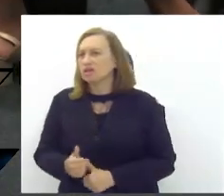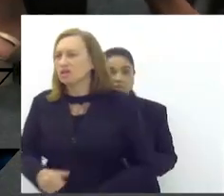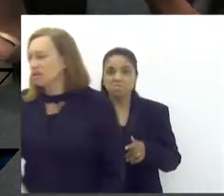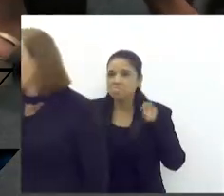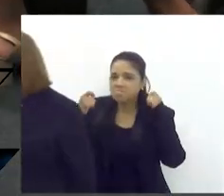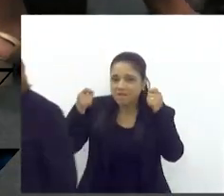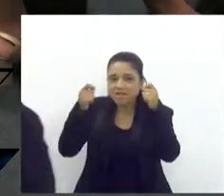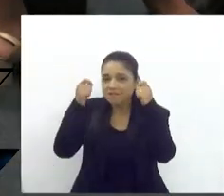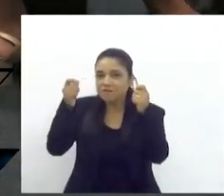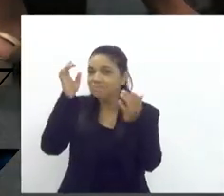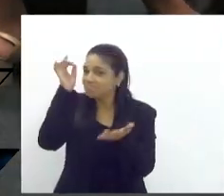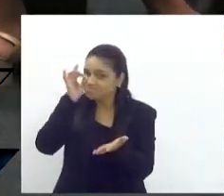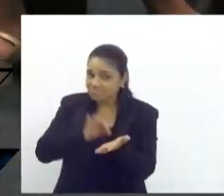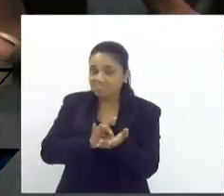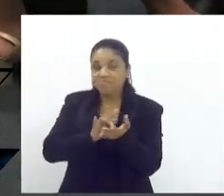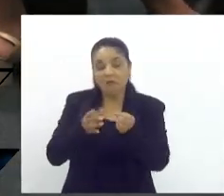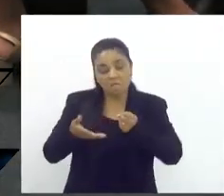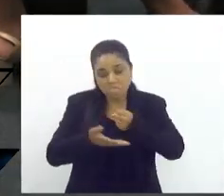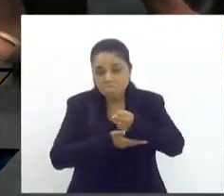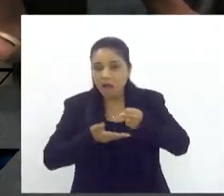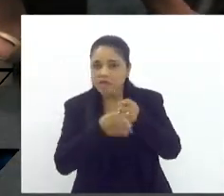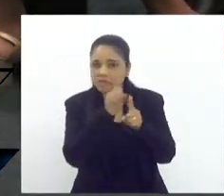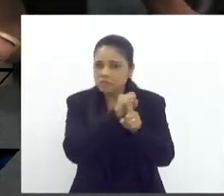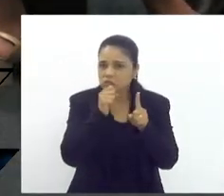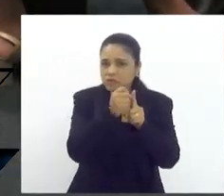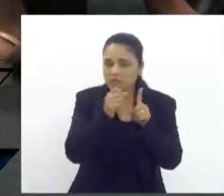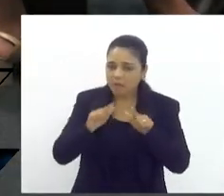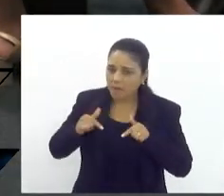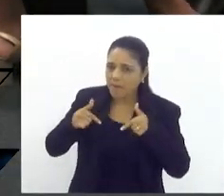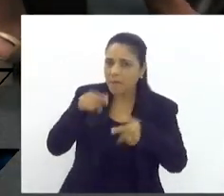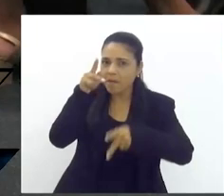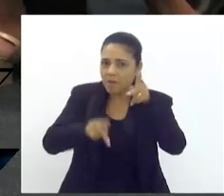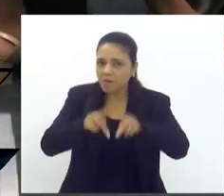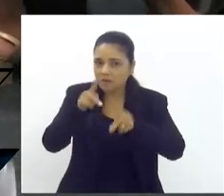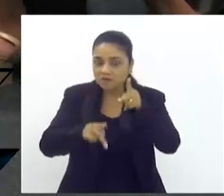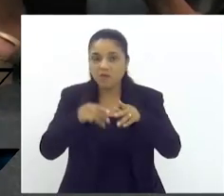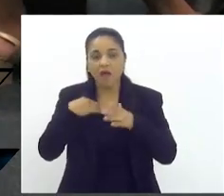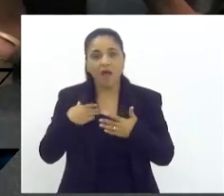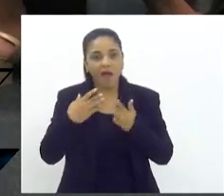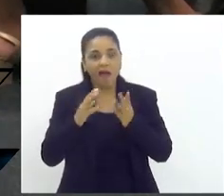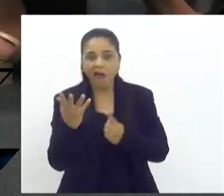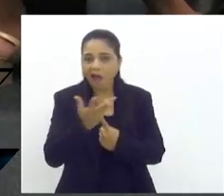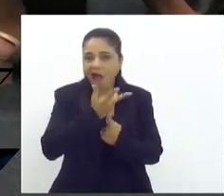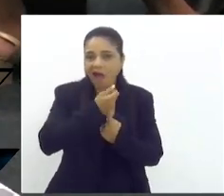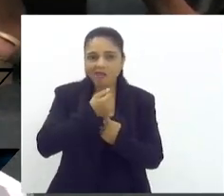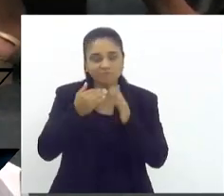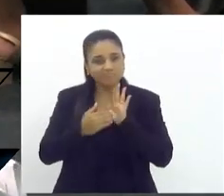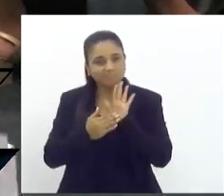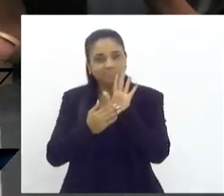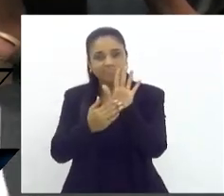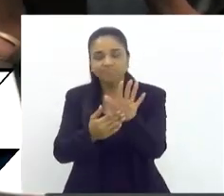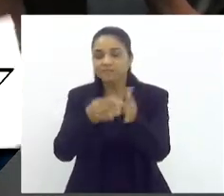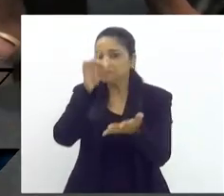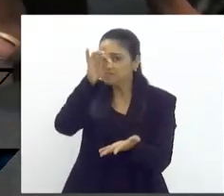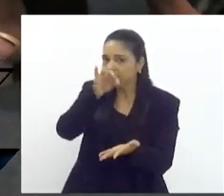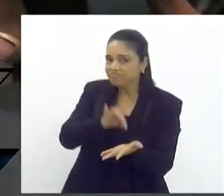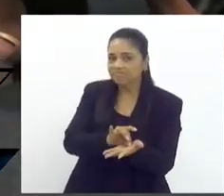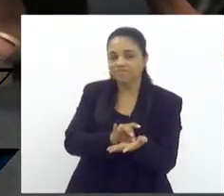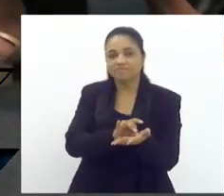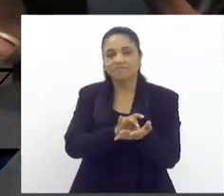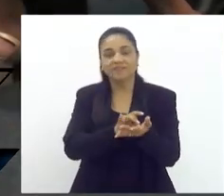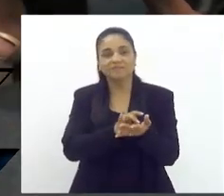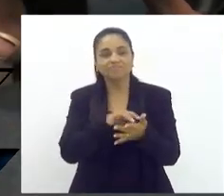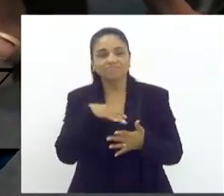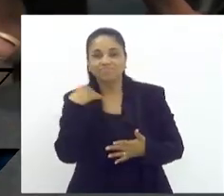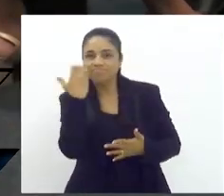da base da sociedade entendendo que a arte É sim expressada a partir da sua realidade e que canta algo que está